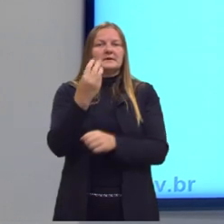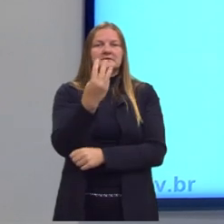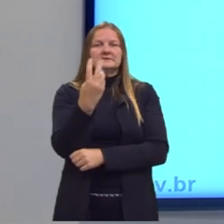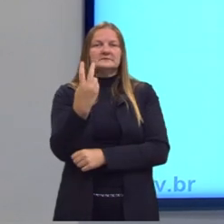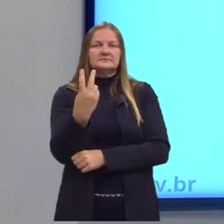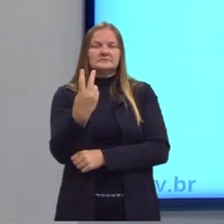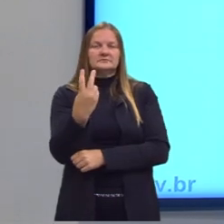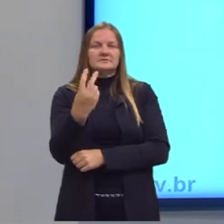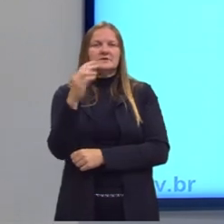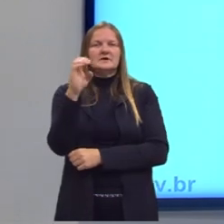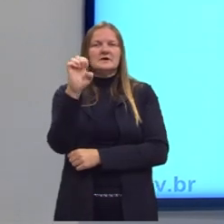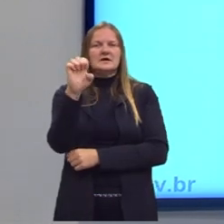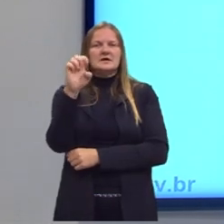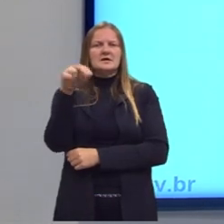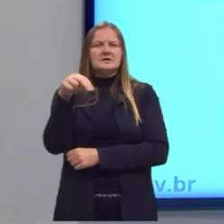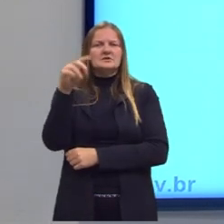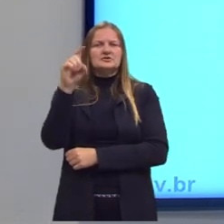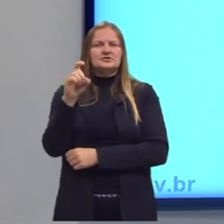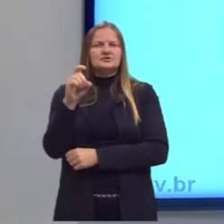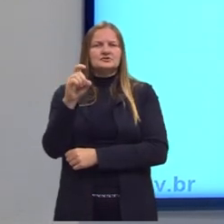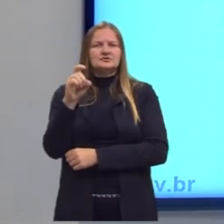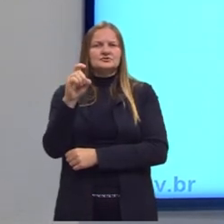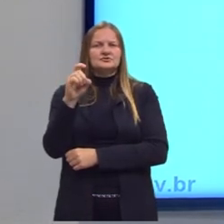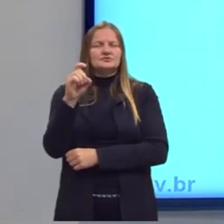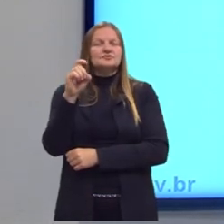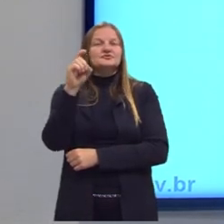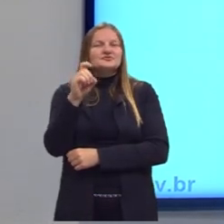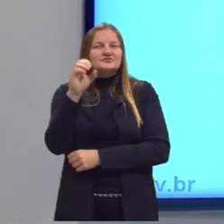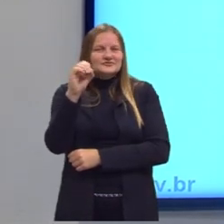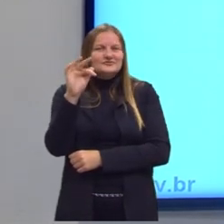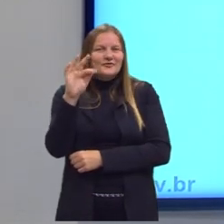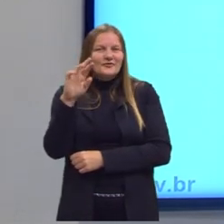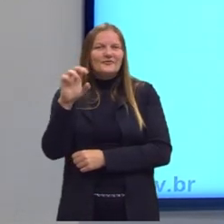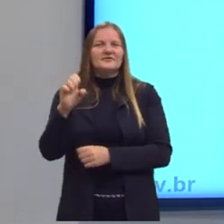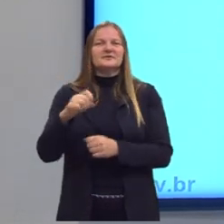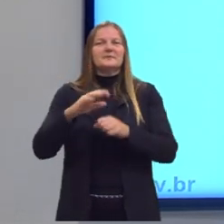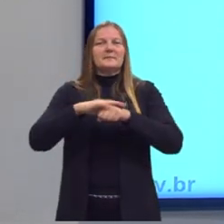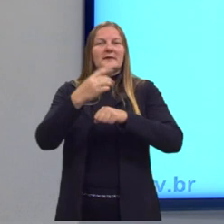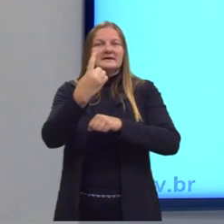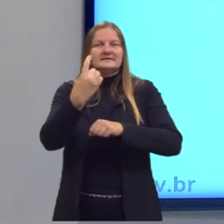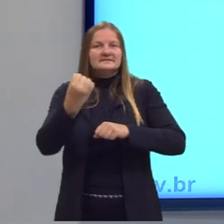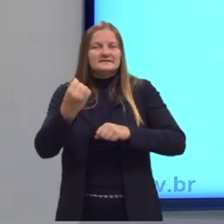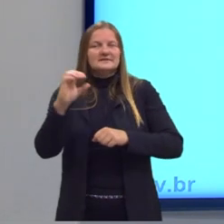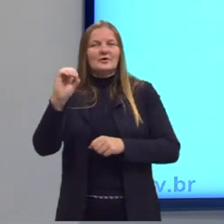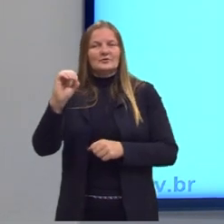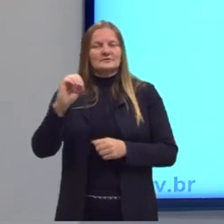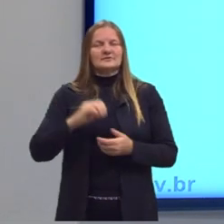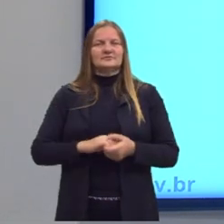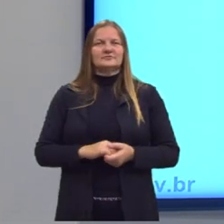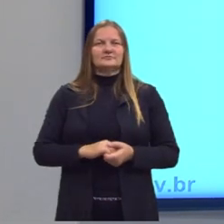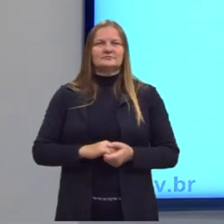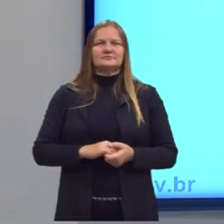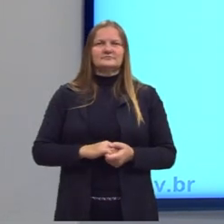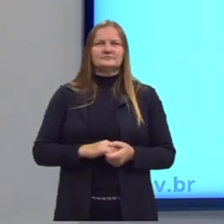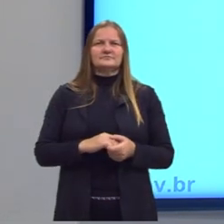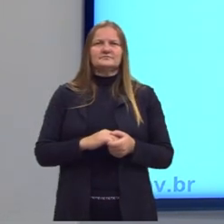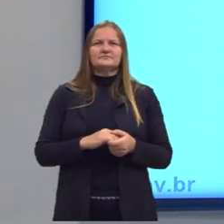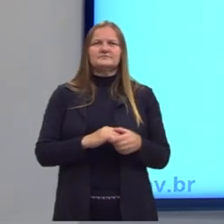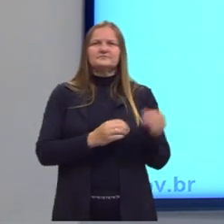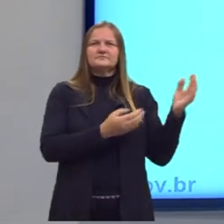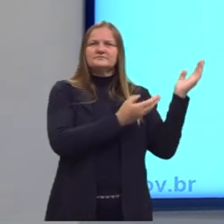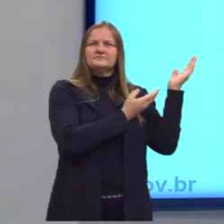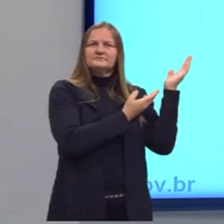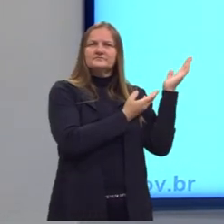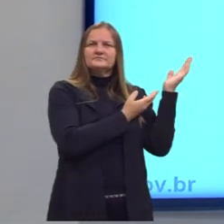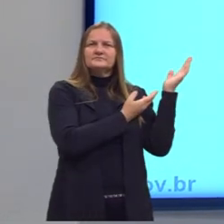32 do enxofre e mais 4 x 16 aqui do oxigênio tá essa massa